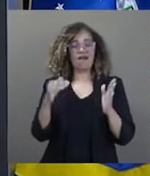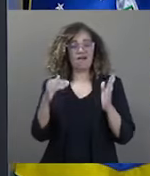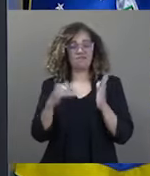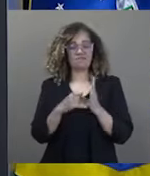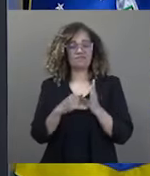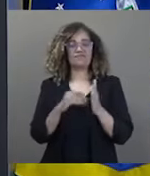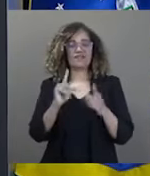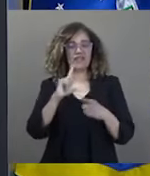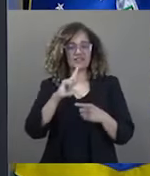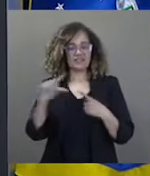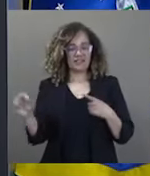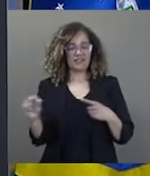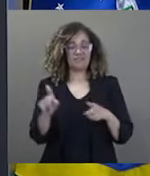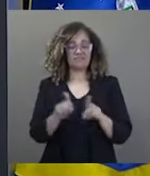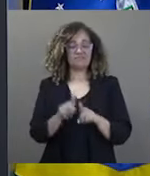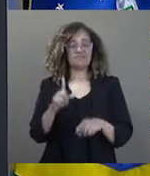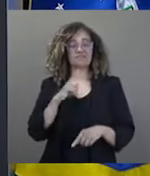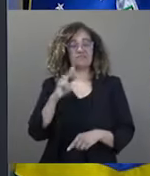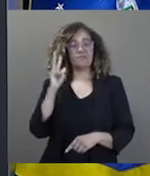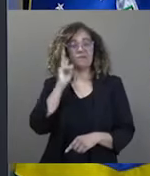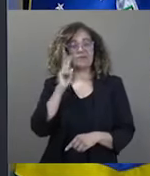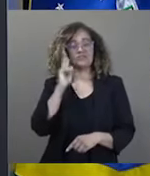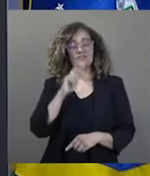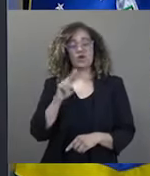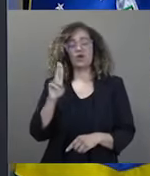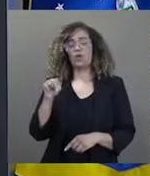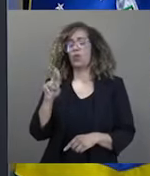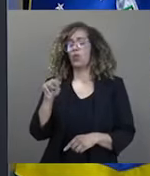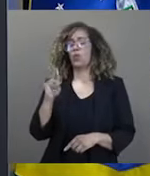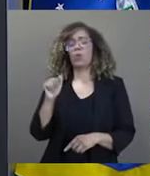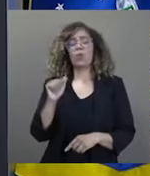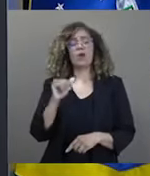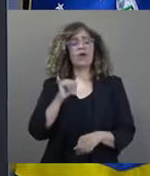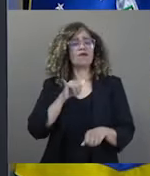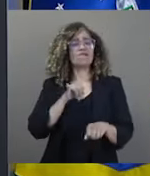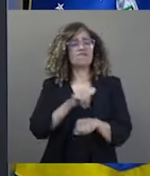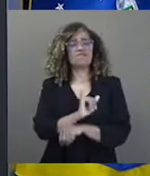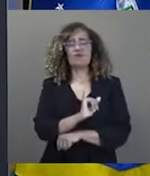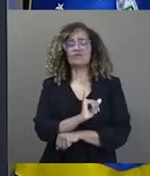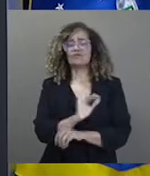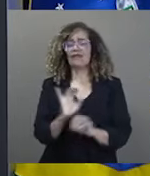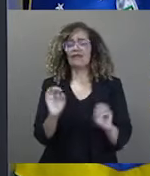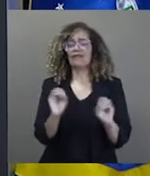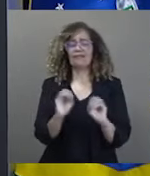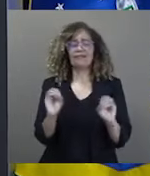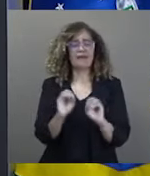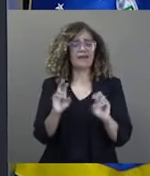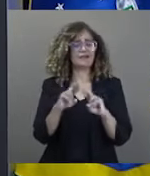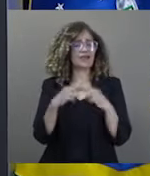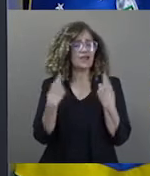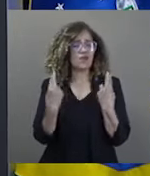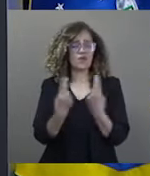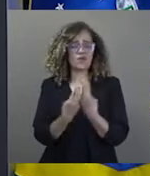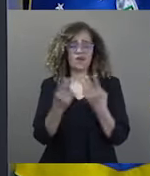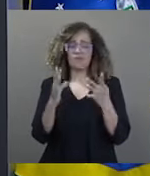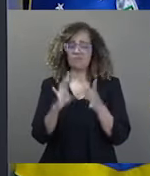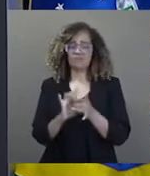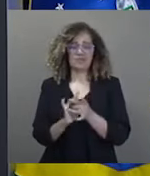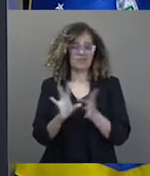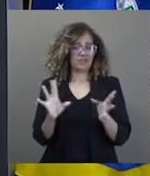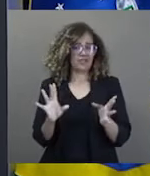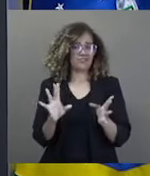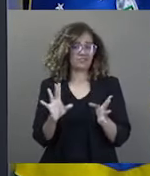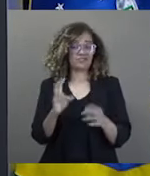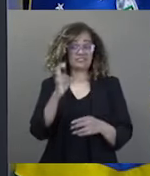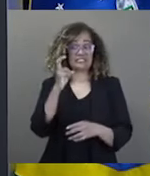Deus ter uma história de nunca ter faltado a nenhuma sessão deliberativa em